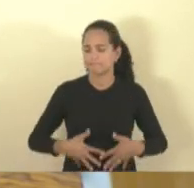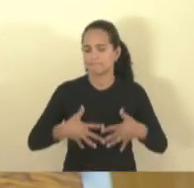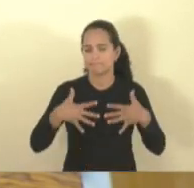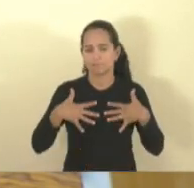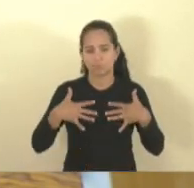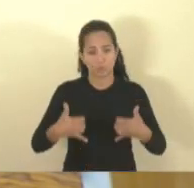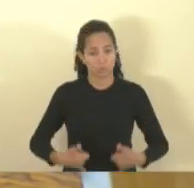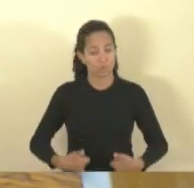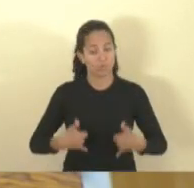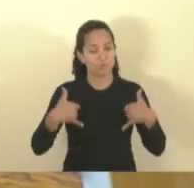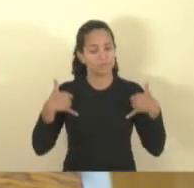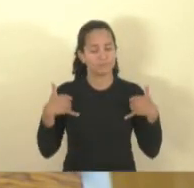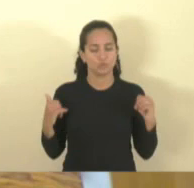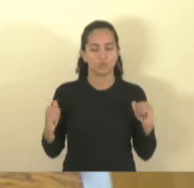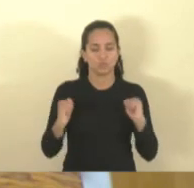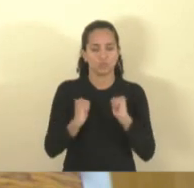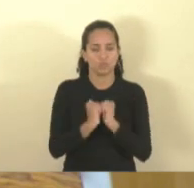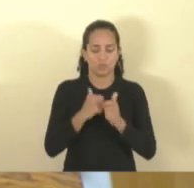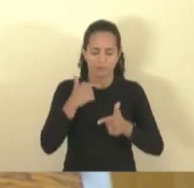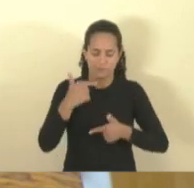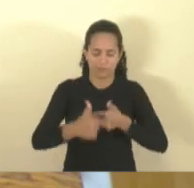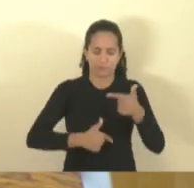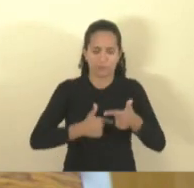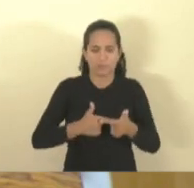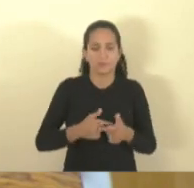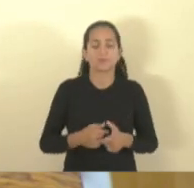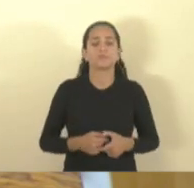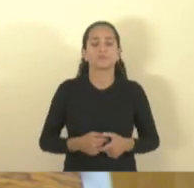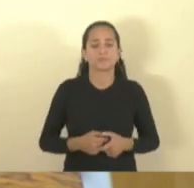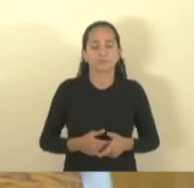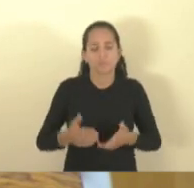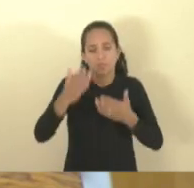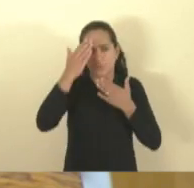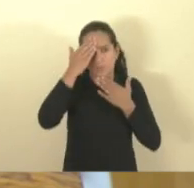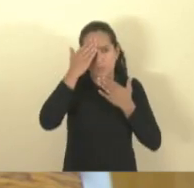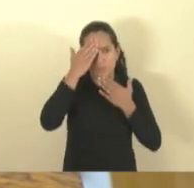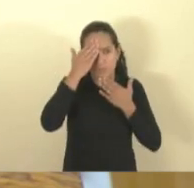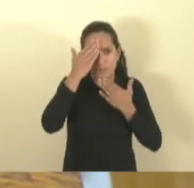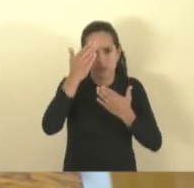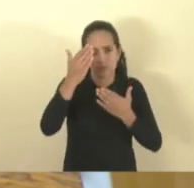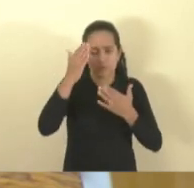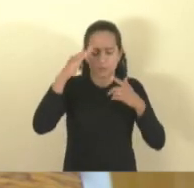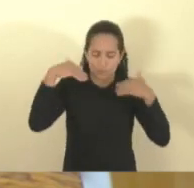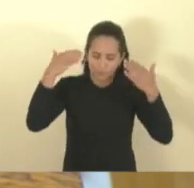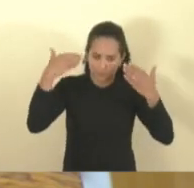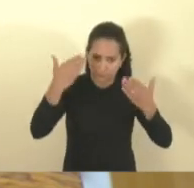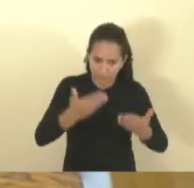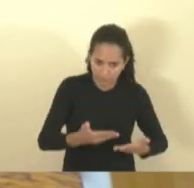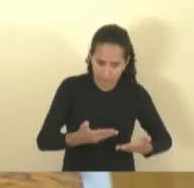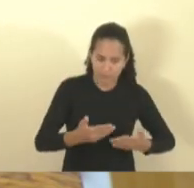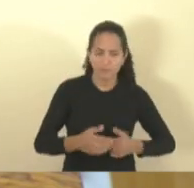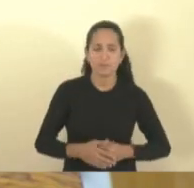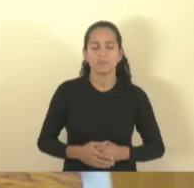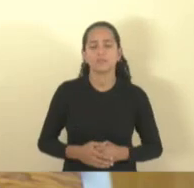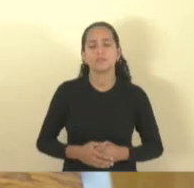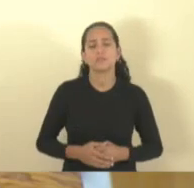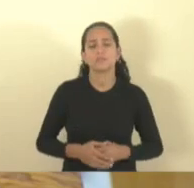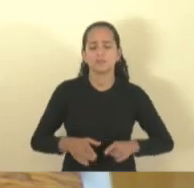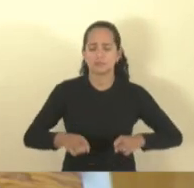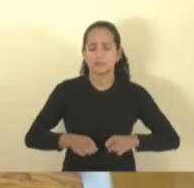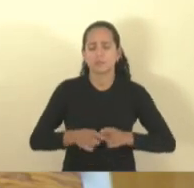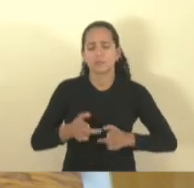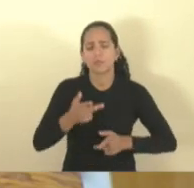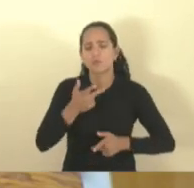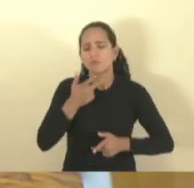fazer parte dessa carreira, agradecer por essa homenagem e expressar